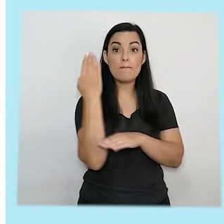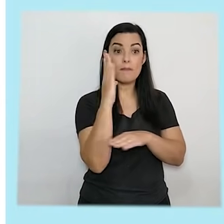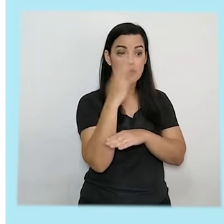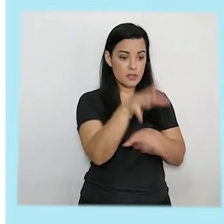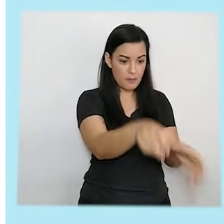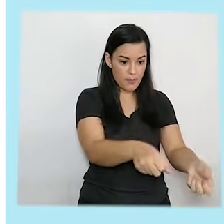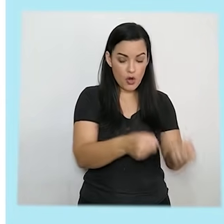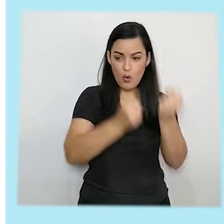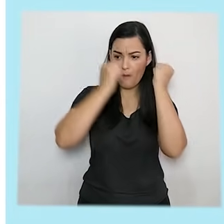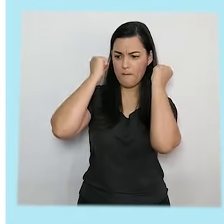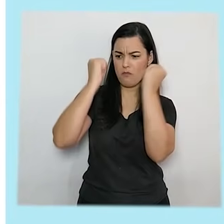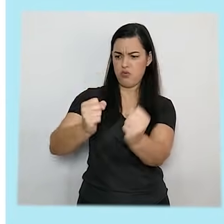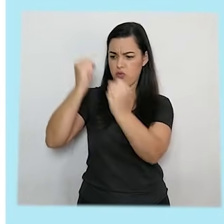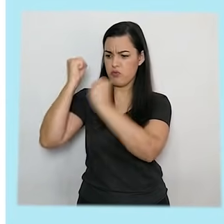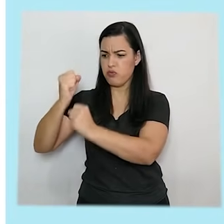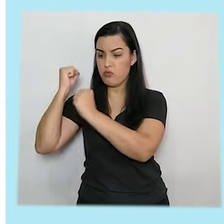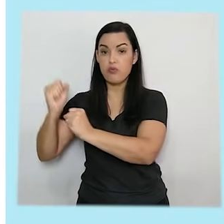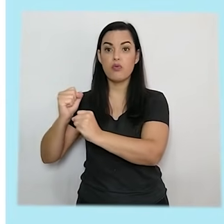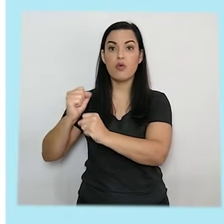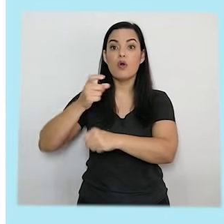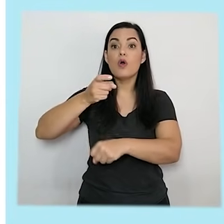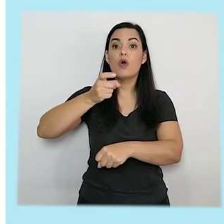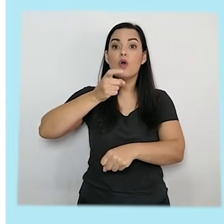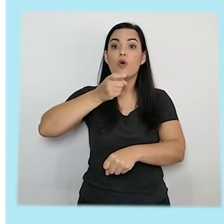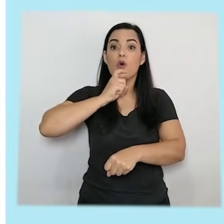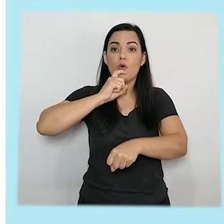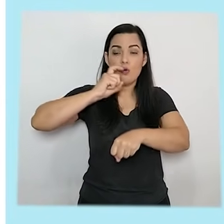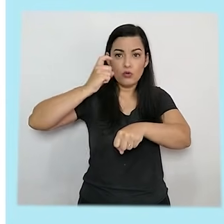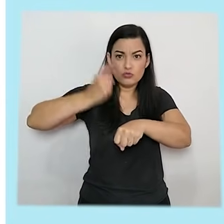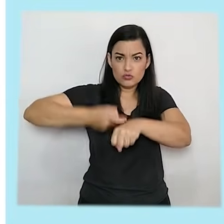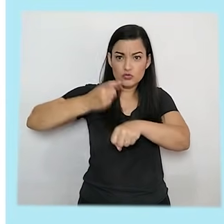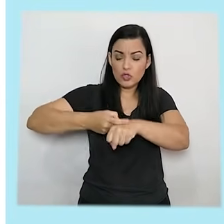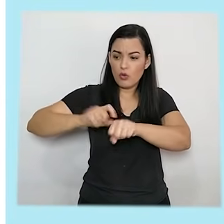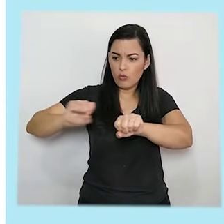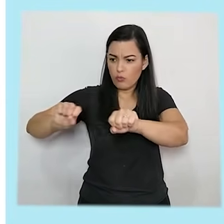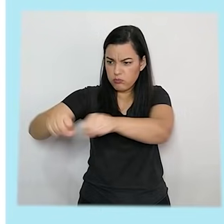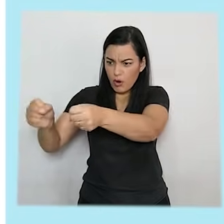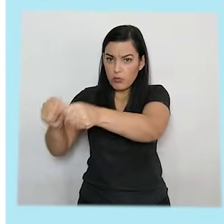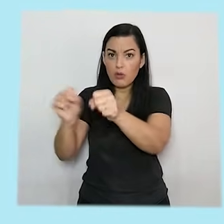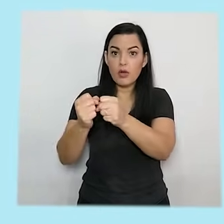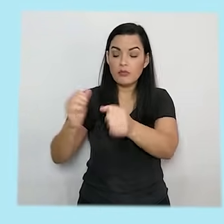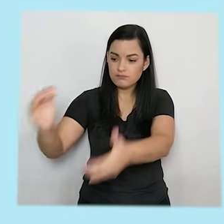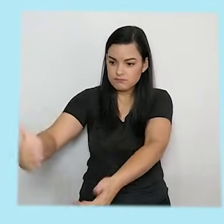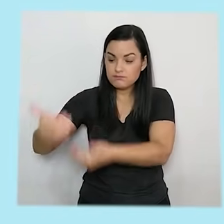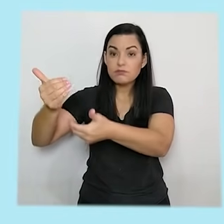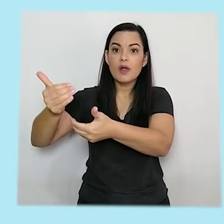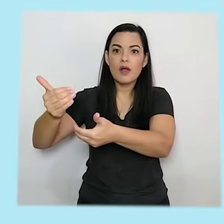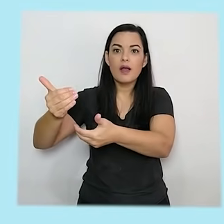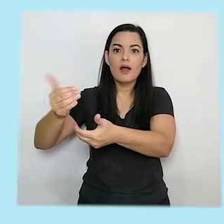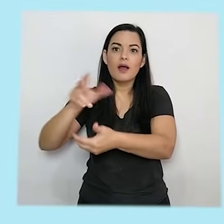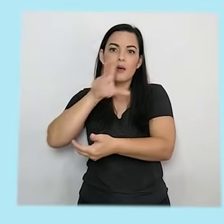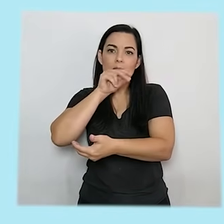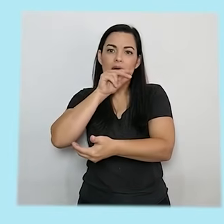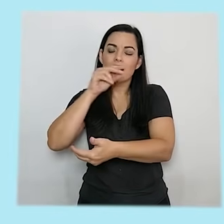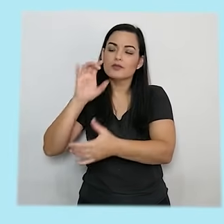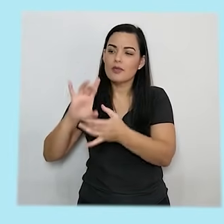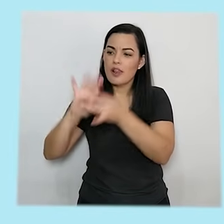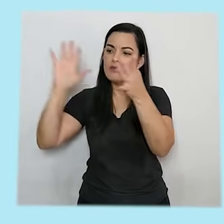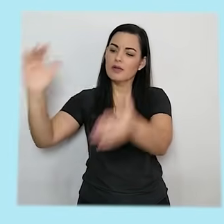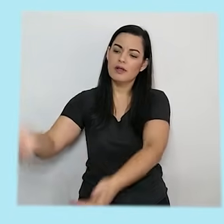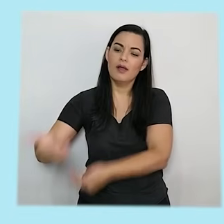de pau e libertou o pobrezinho, levando-o para sua casa. Lá o patinho